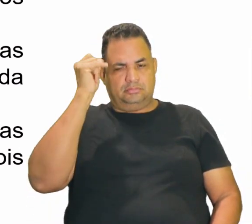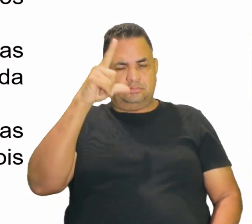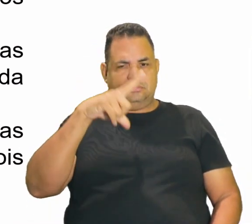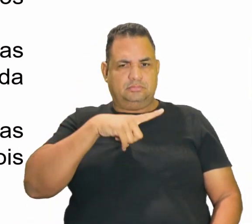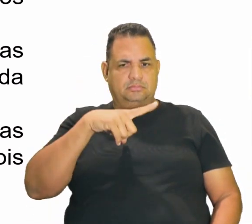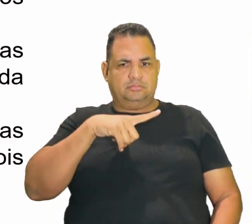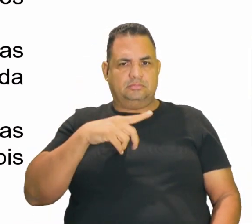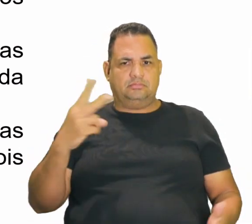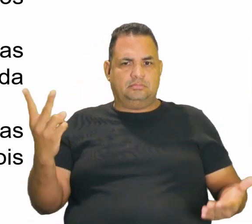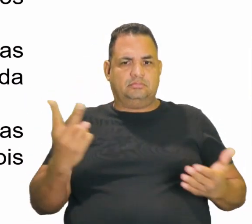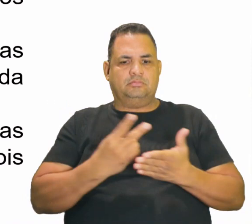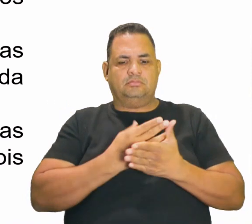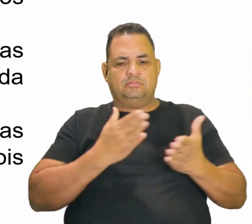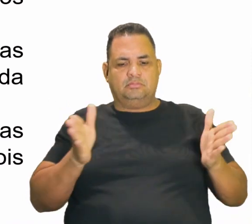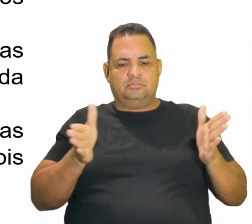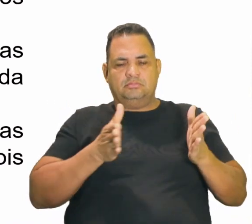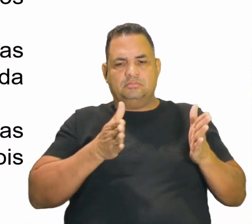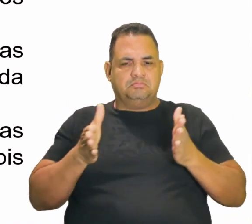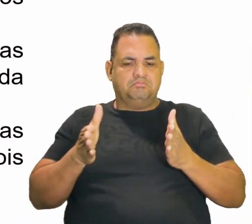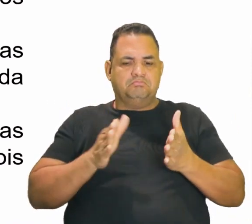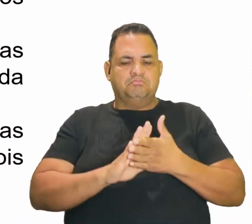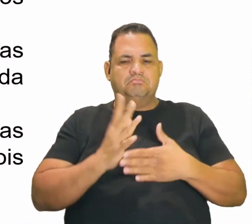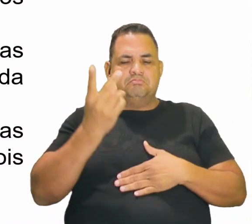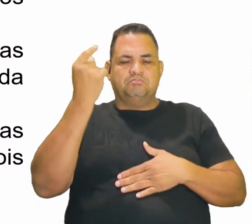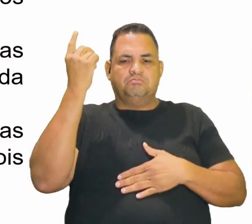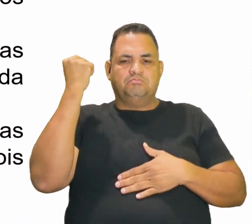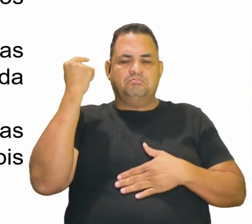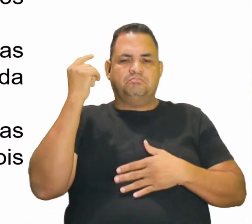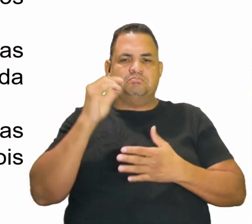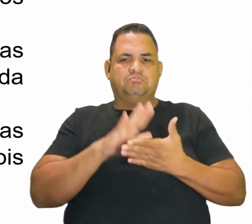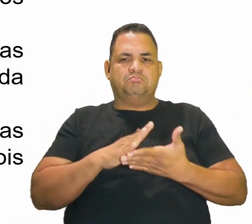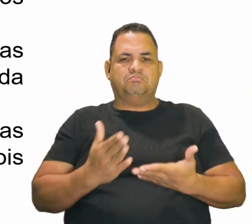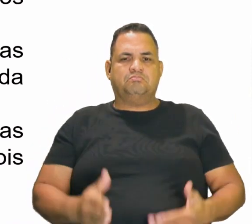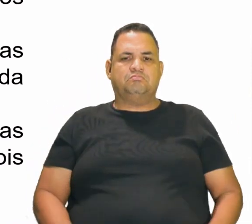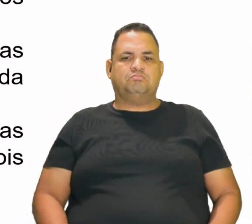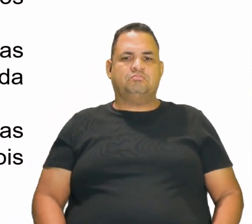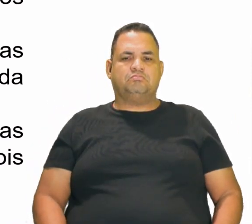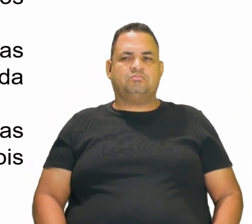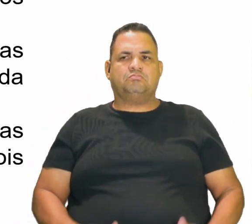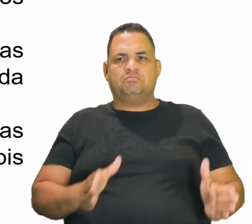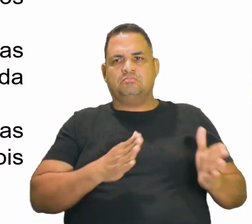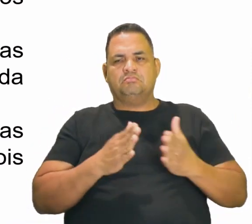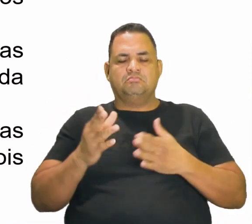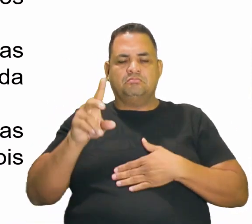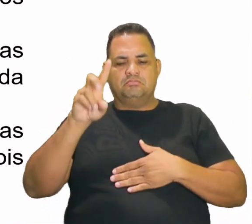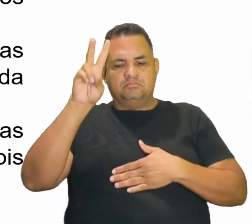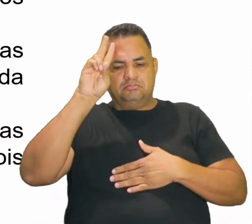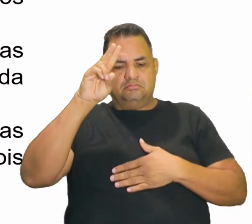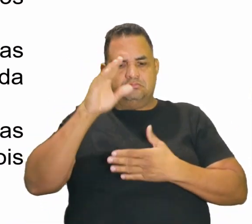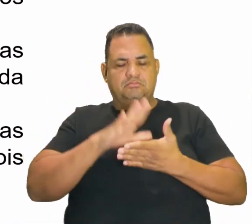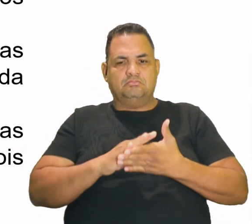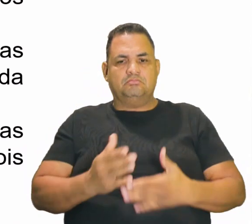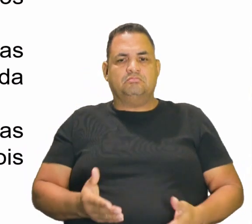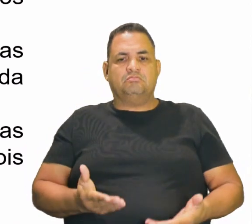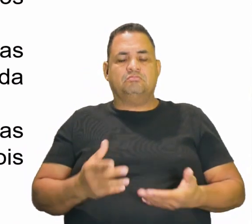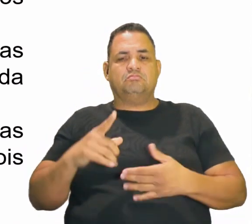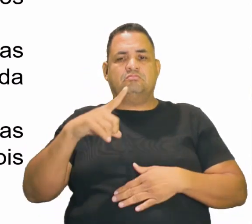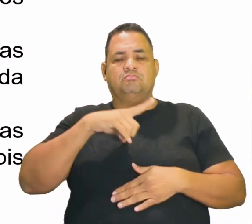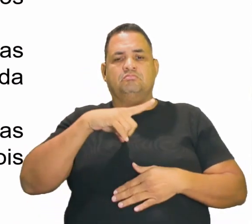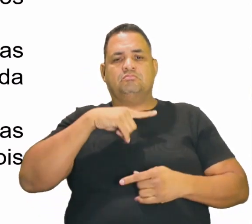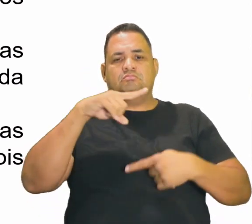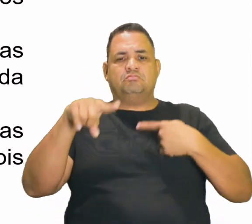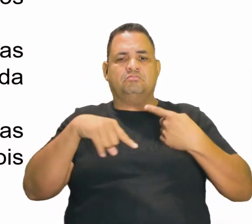a dança no período antigo medieval período histórico né pré-histórico tinha